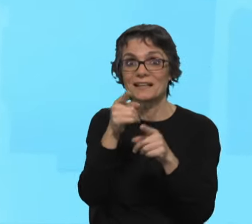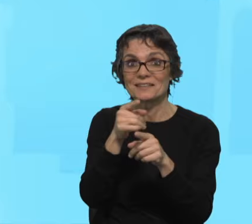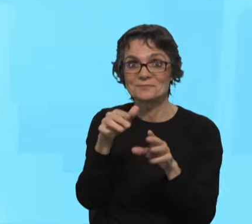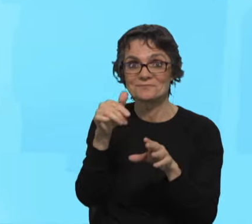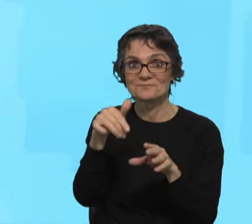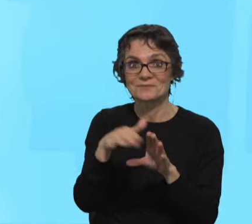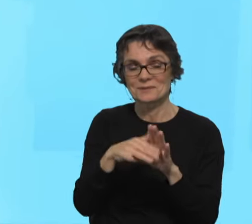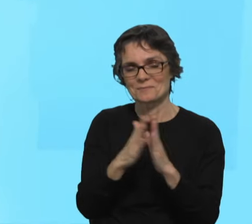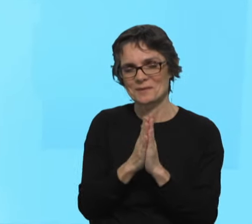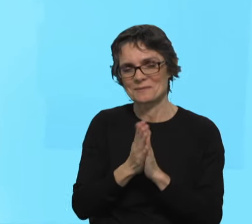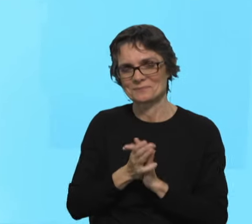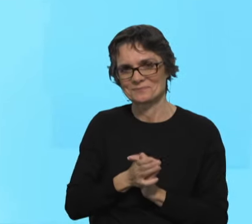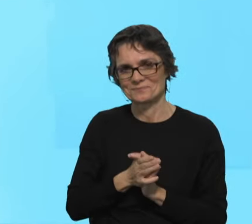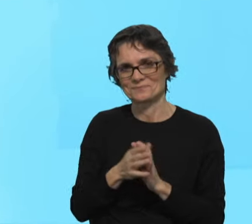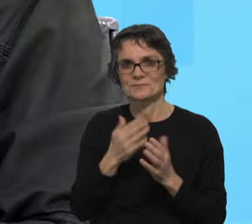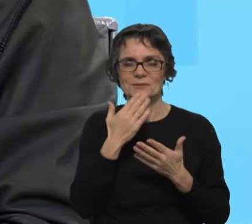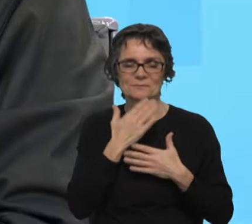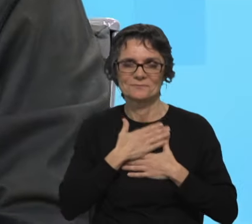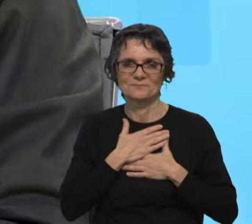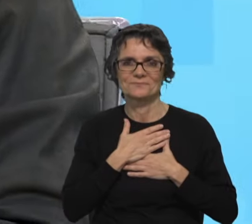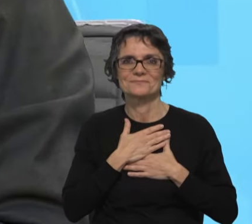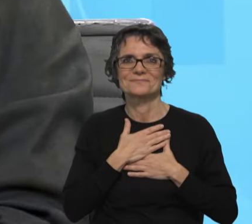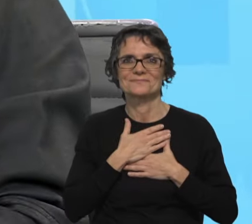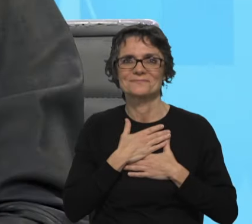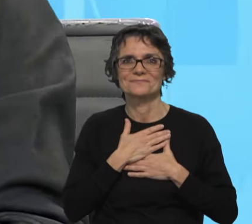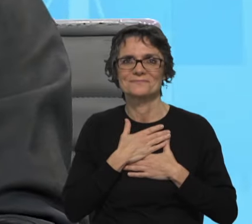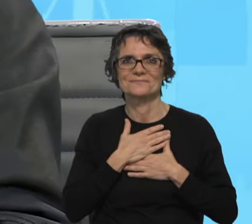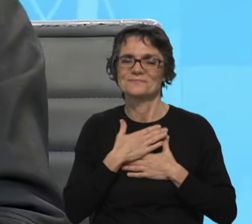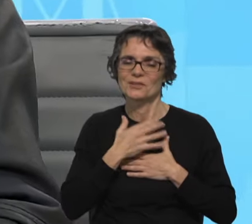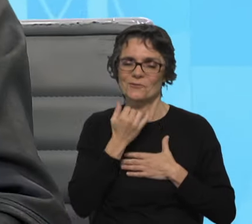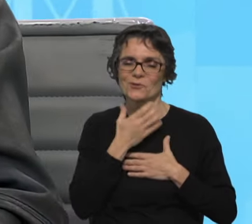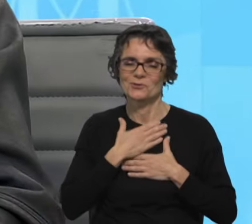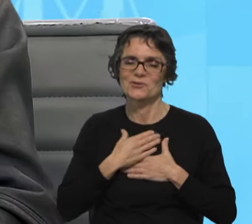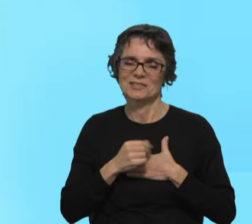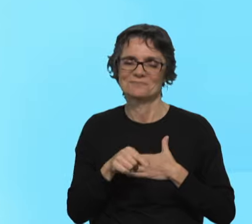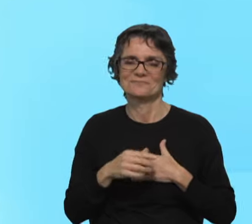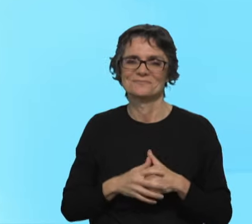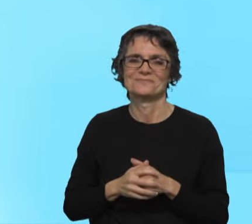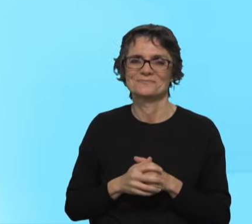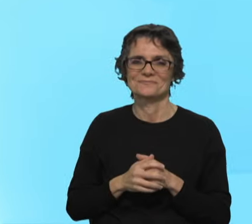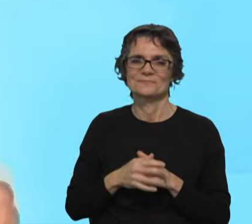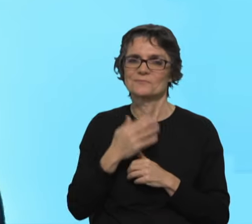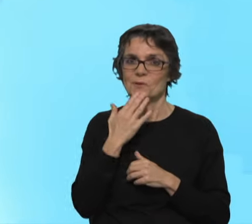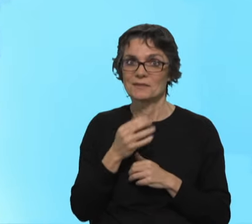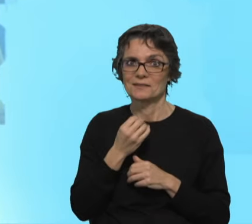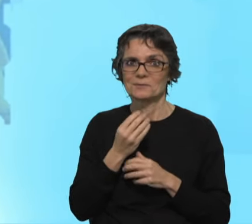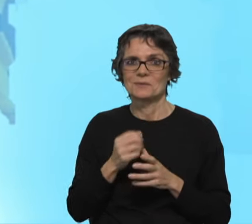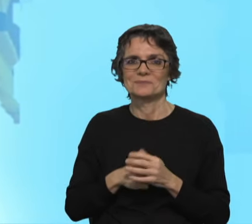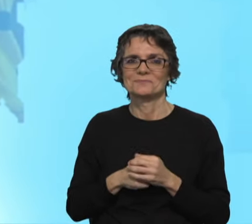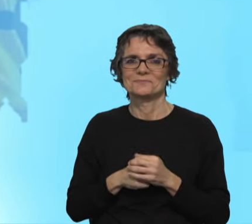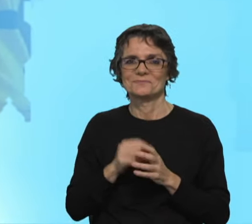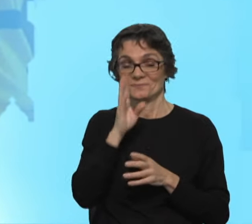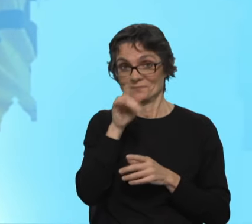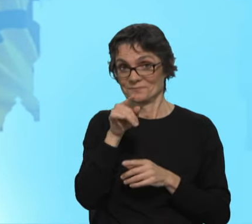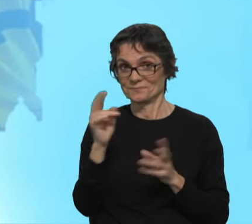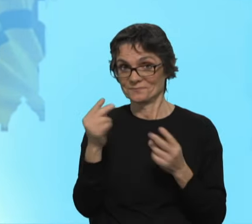sua presença aqui entre nós esta partilha que feos com muito prazer muito bem muito bem muito obrigado se puder não